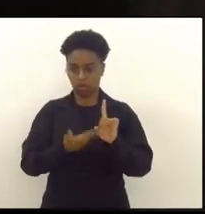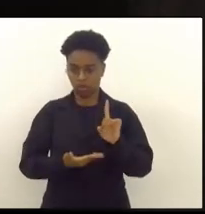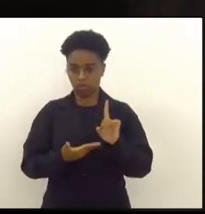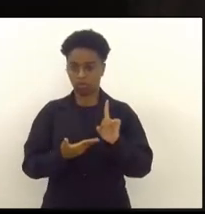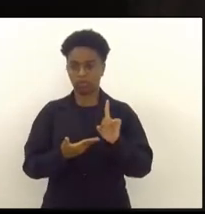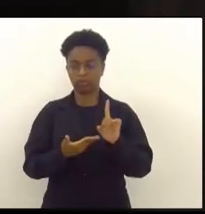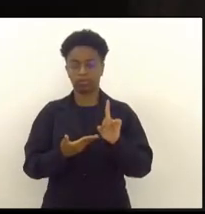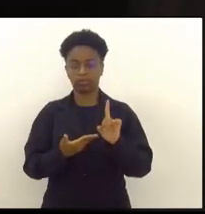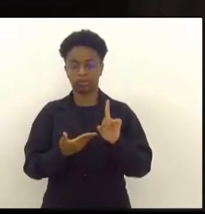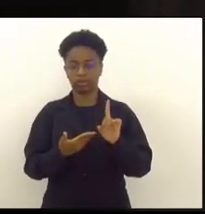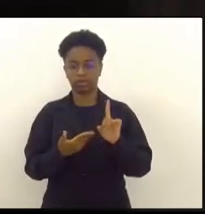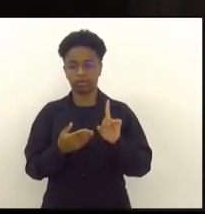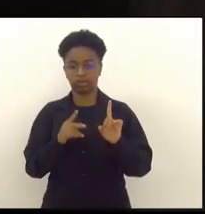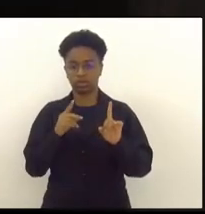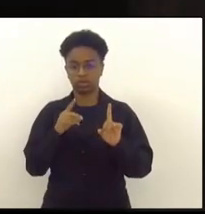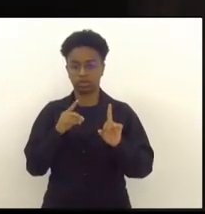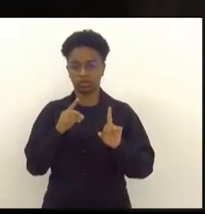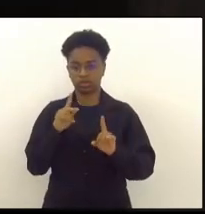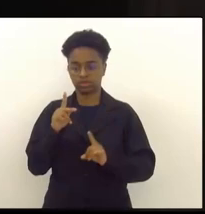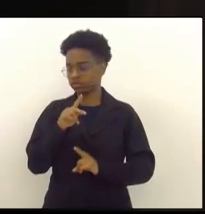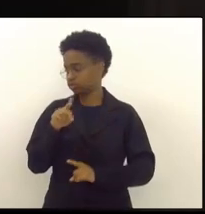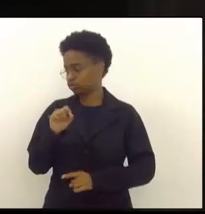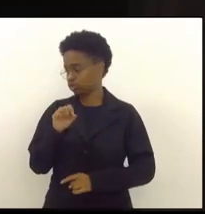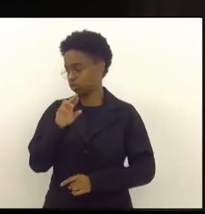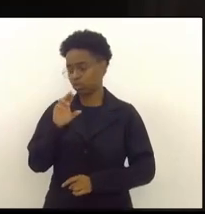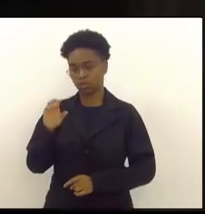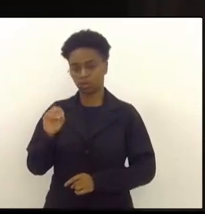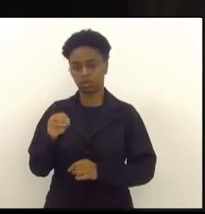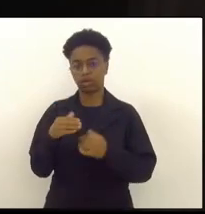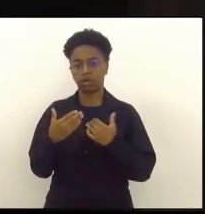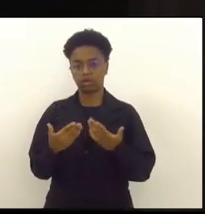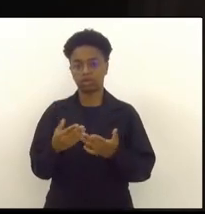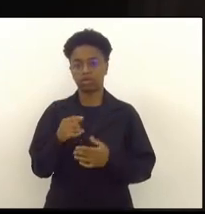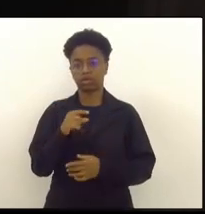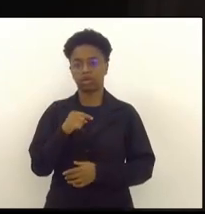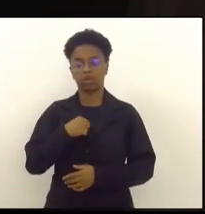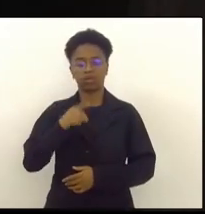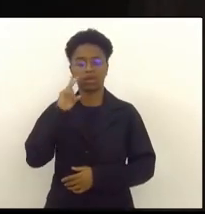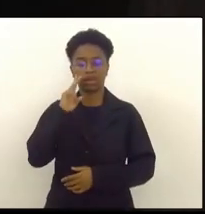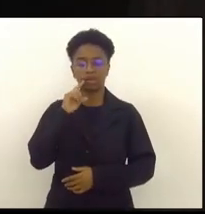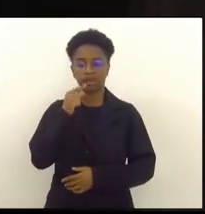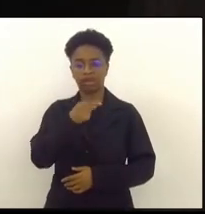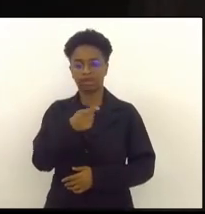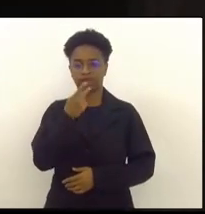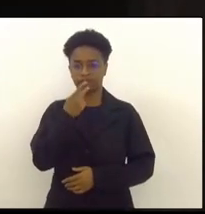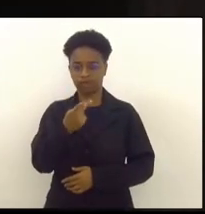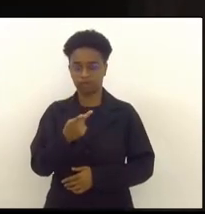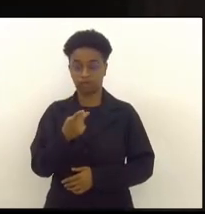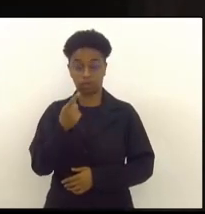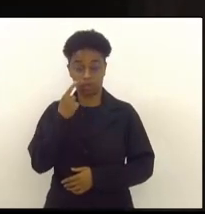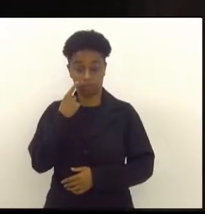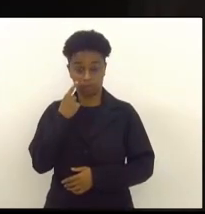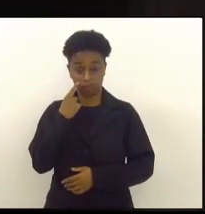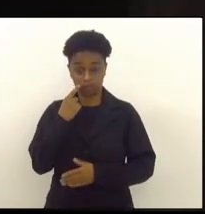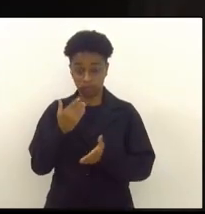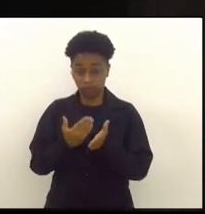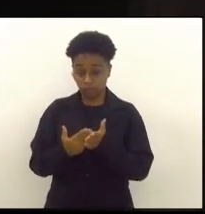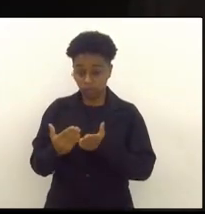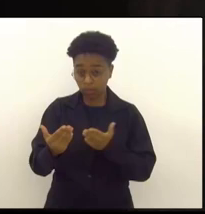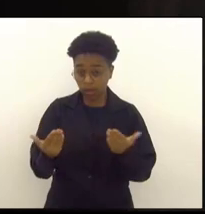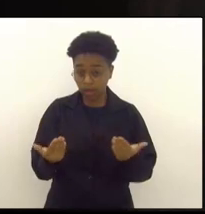de Santos, rapaz, aí eu me lembro quando ela falou assim, senhor Orlandino, a partir de